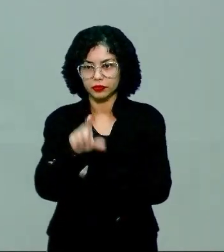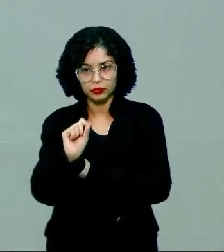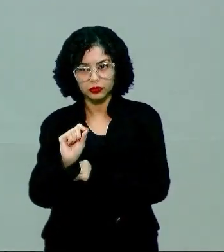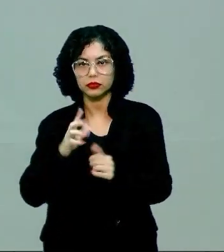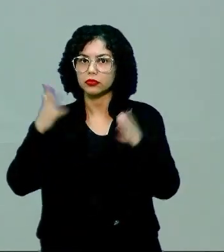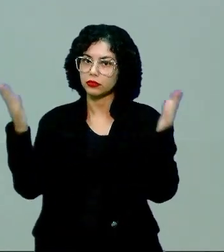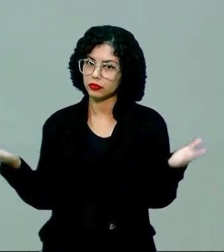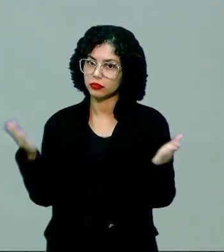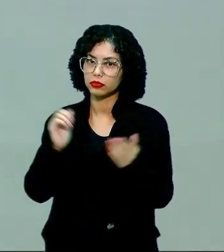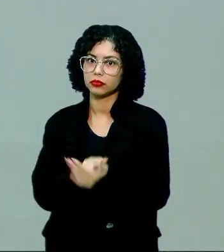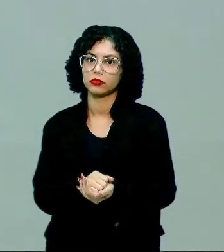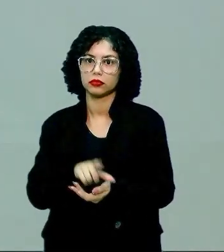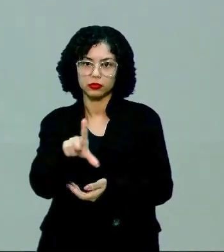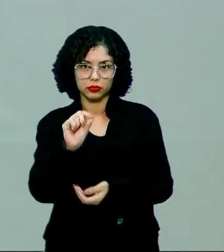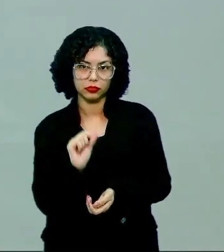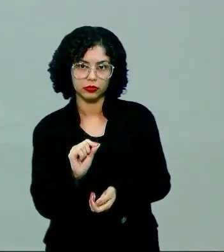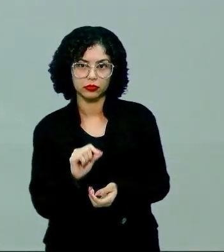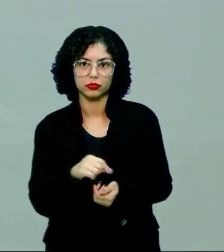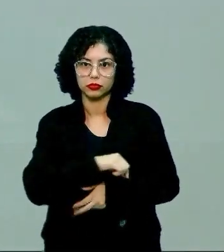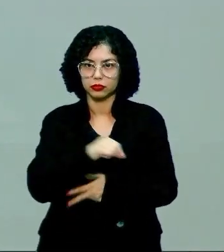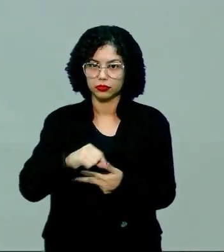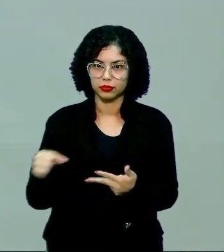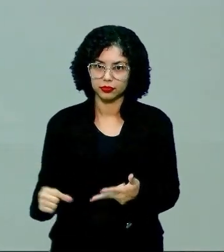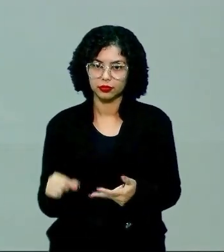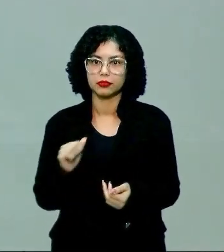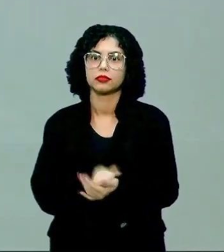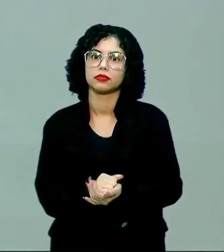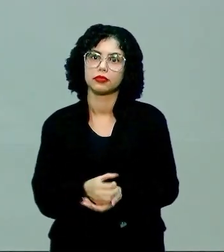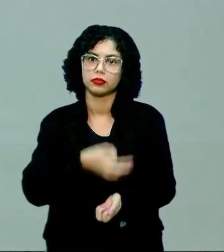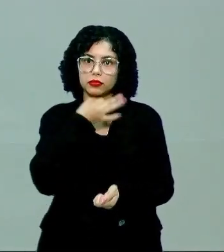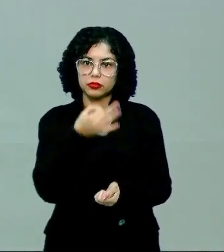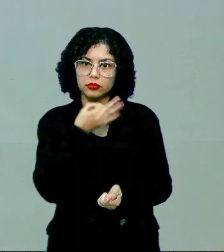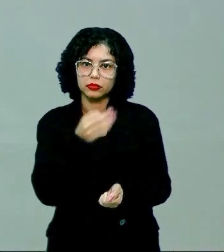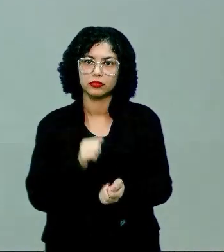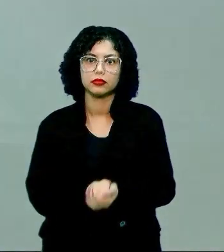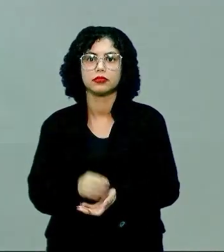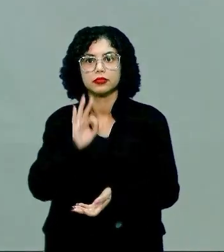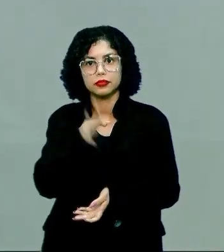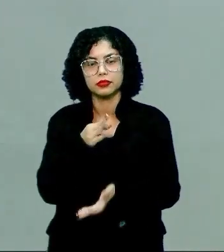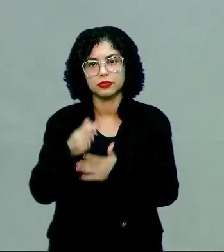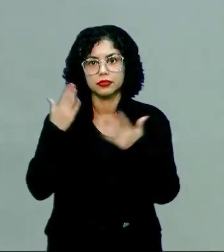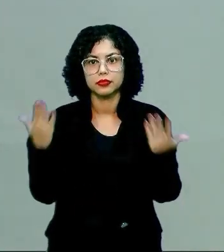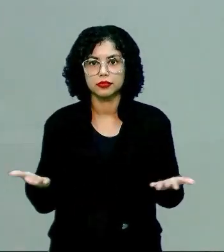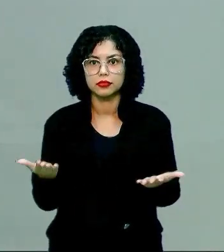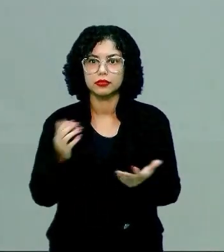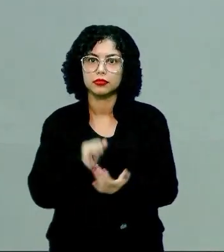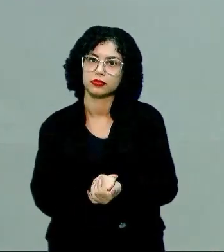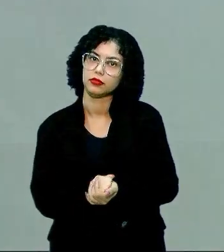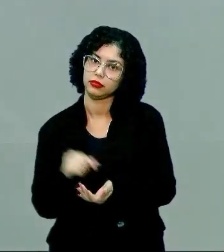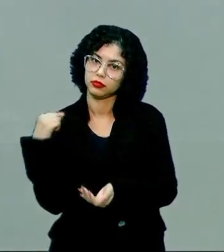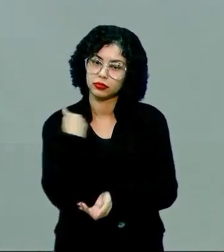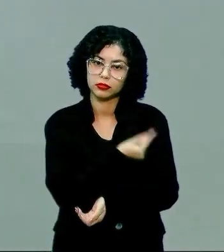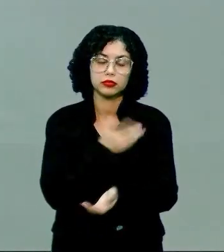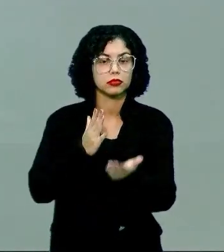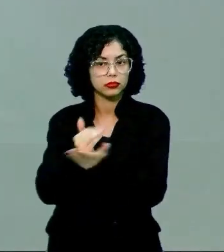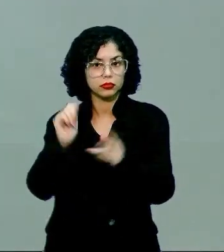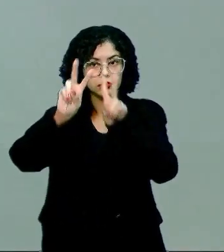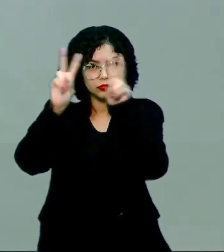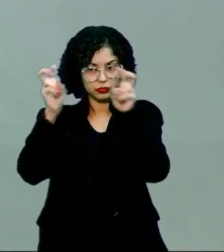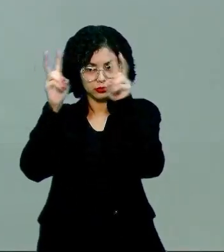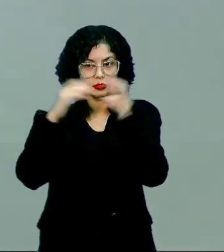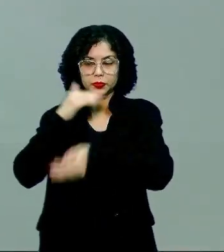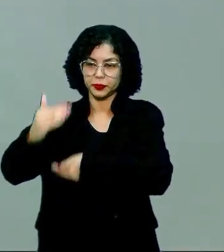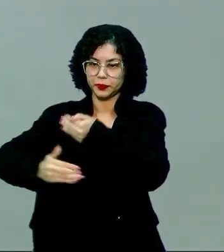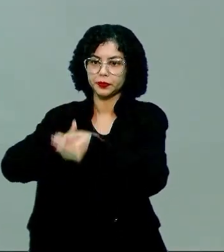escolhas Então na hora de fazer a escolha do Enem Escolhe a opção certa pelo amor de Deus então é isso que a gente tem que buscar